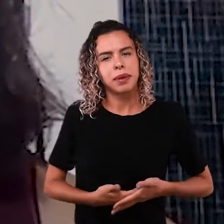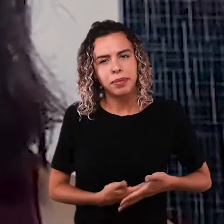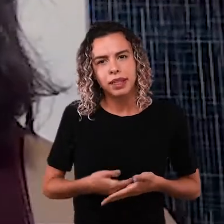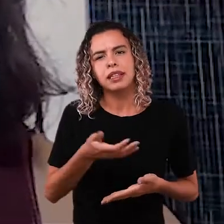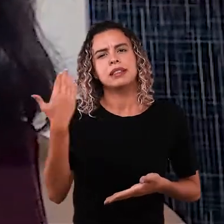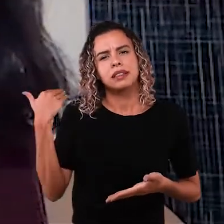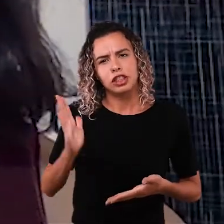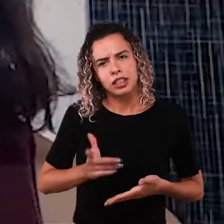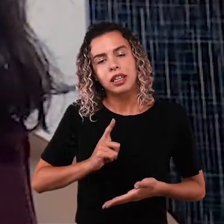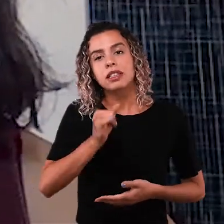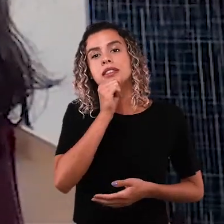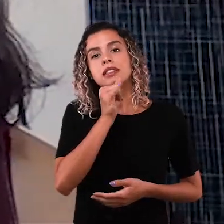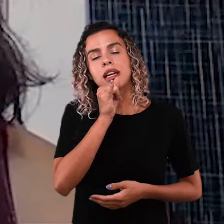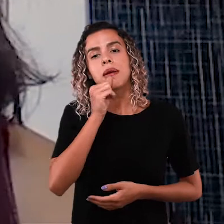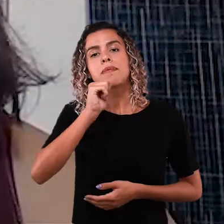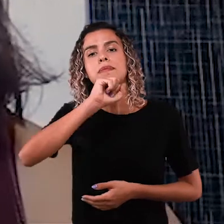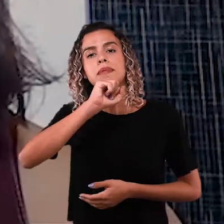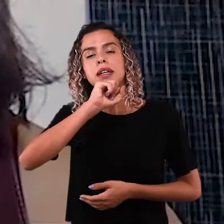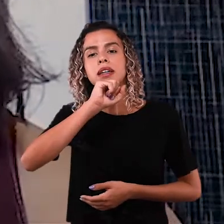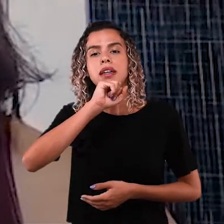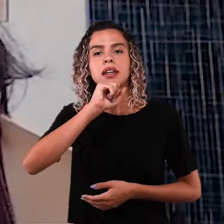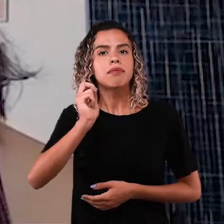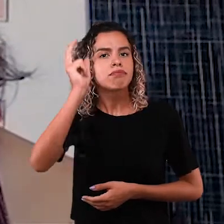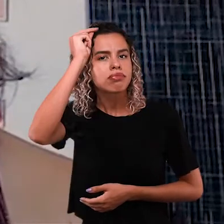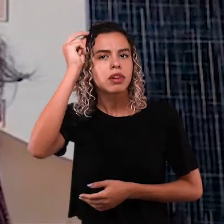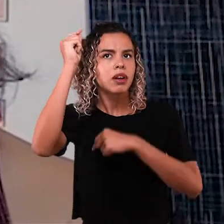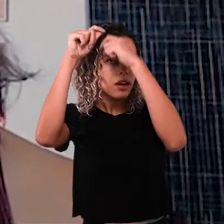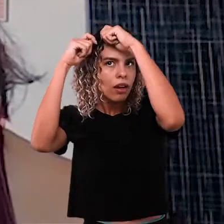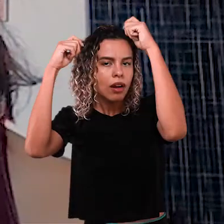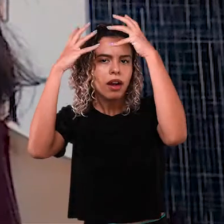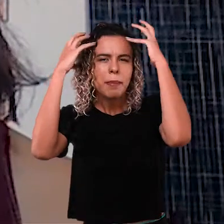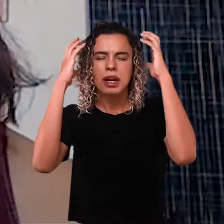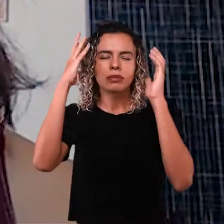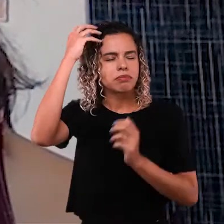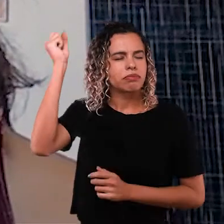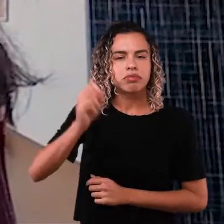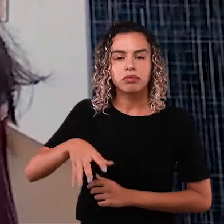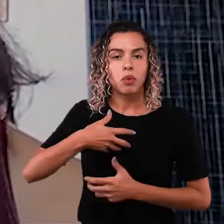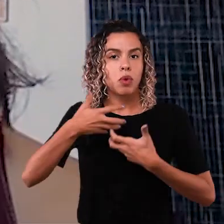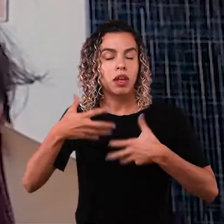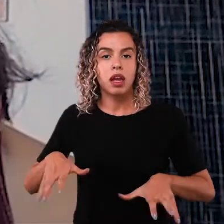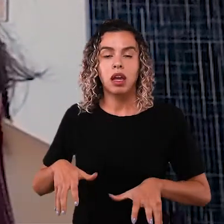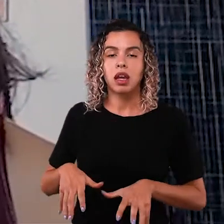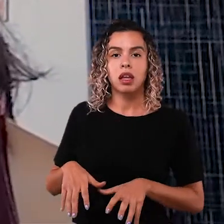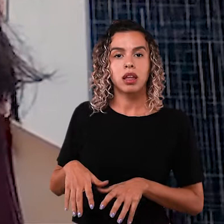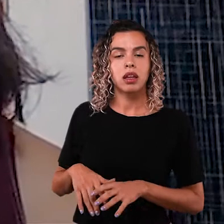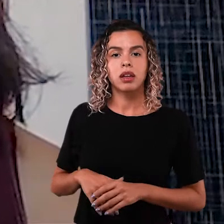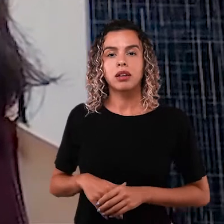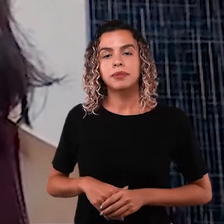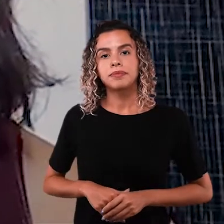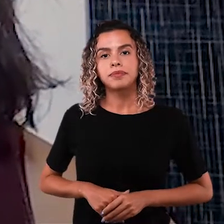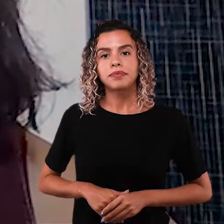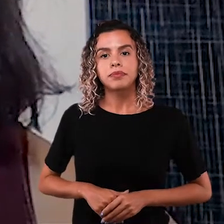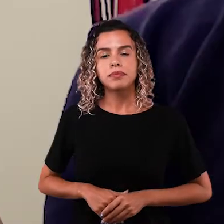já tinha. Por exemplo, minha mãe não podia pôr enfeite no meu cabelo, por exemplo, que eu não deixava, não permitia que ela